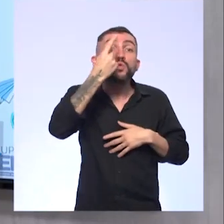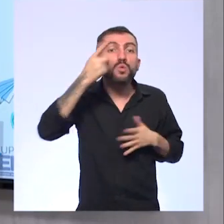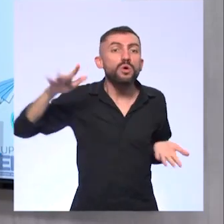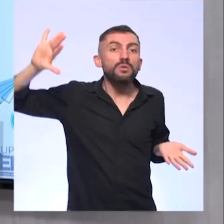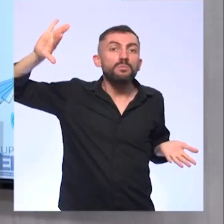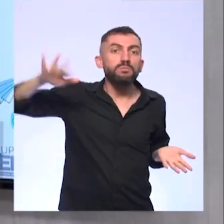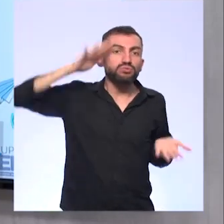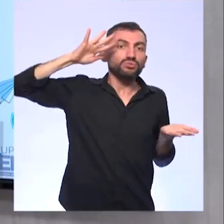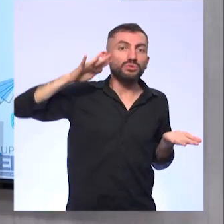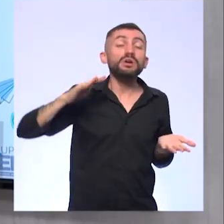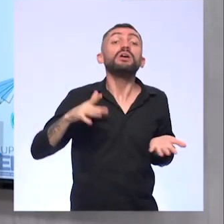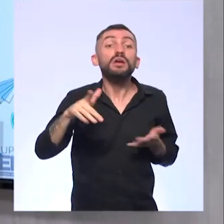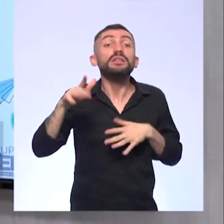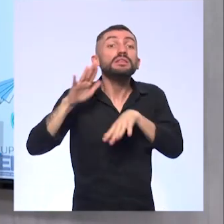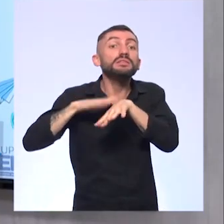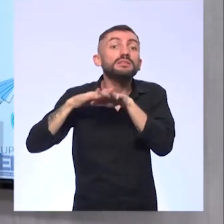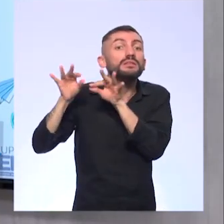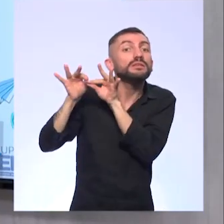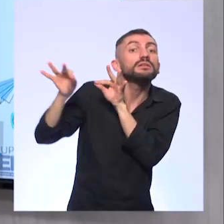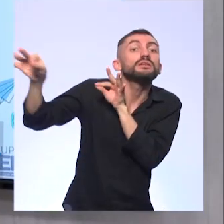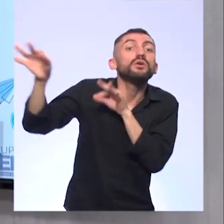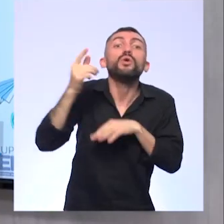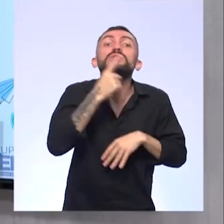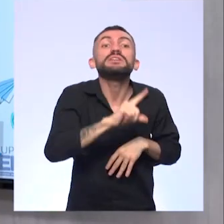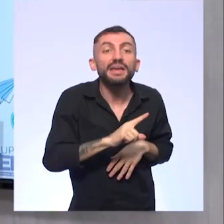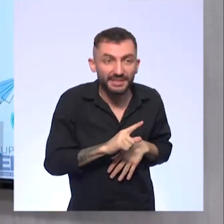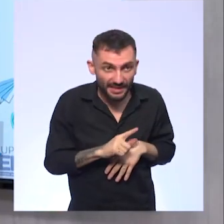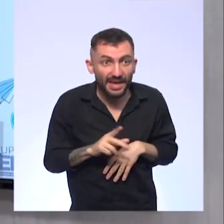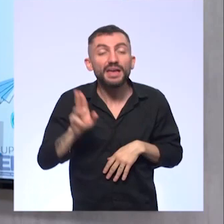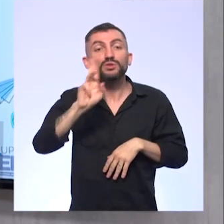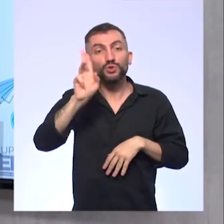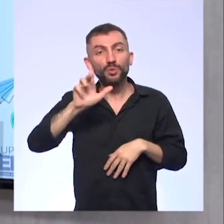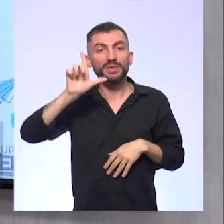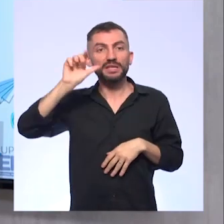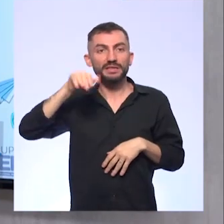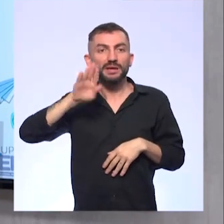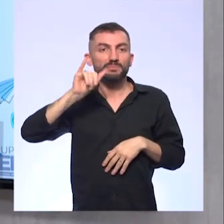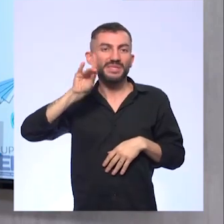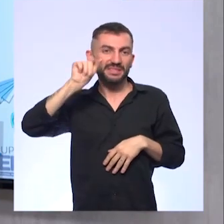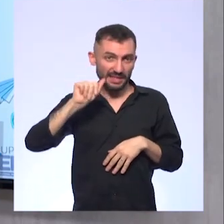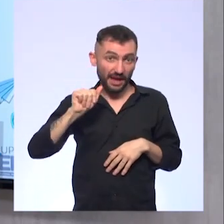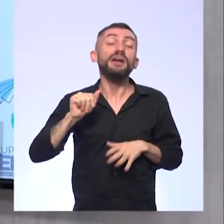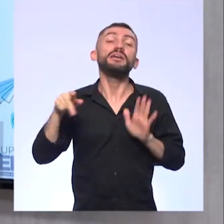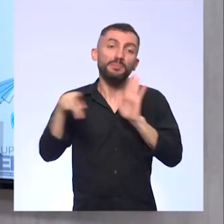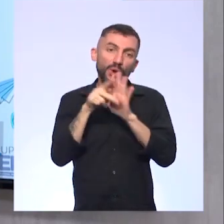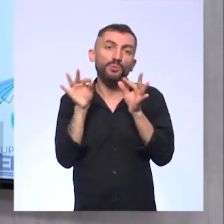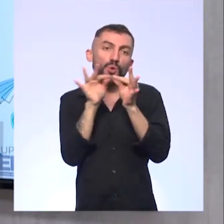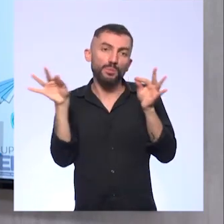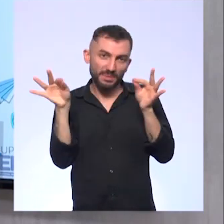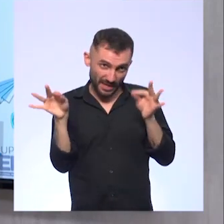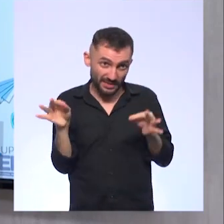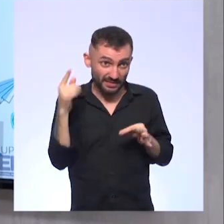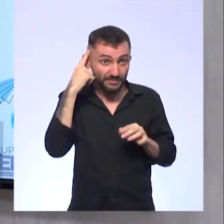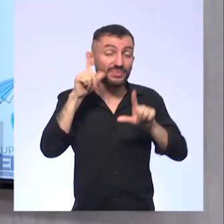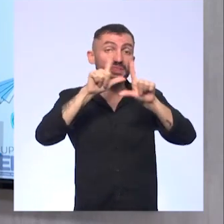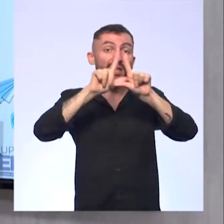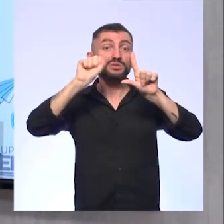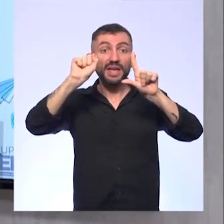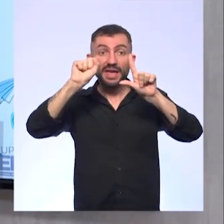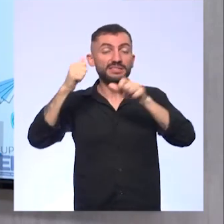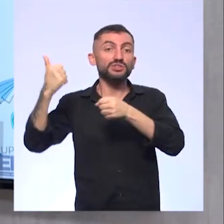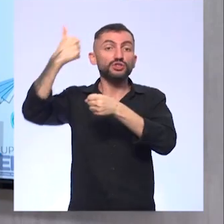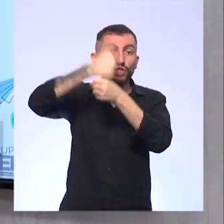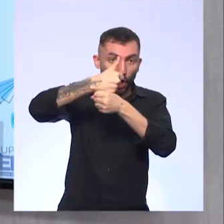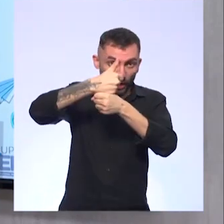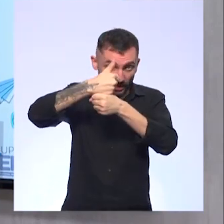vibração em uma vibração é o que eu chamei de lambida comprimento de onda então o delta F virar Iolanda e o delta